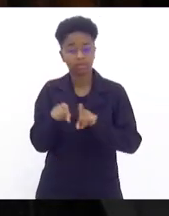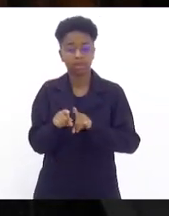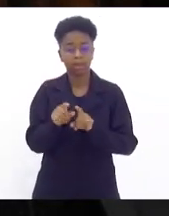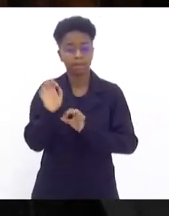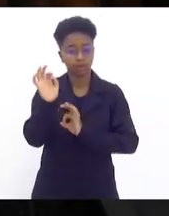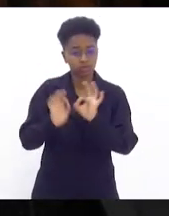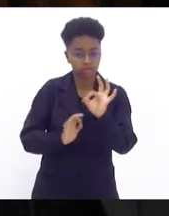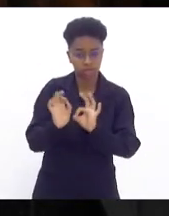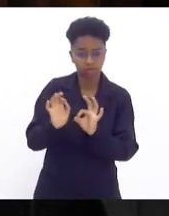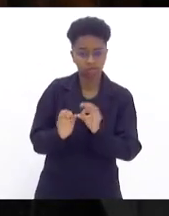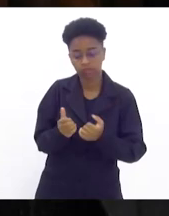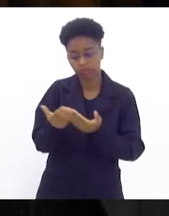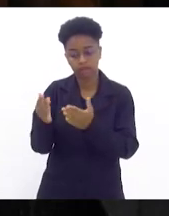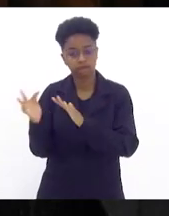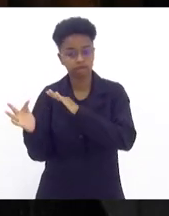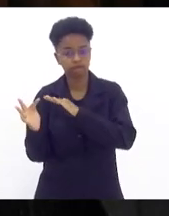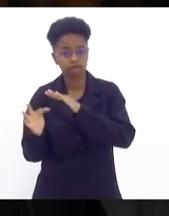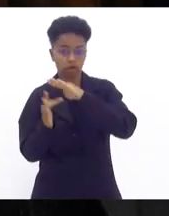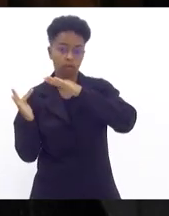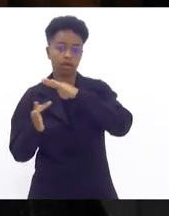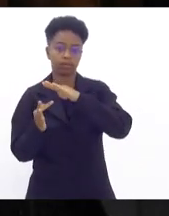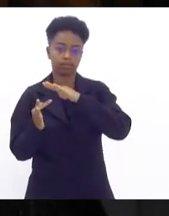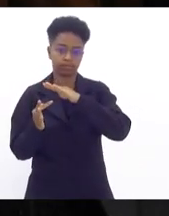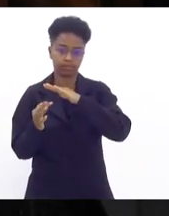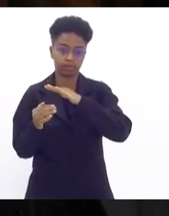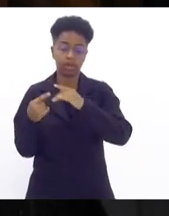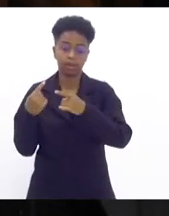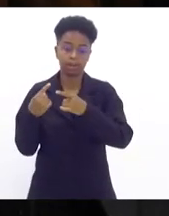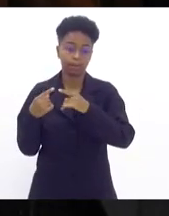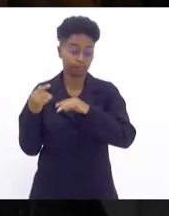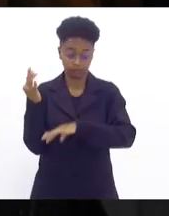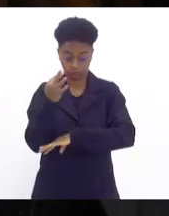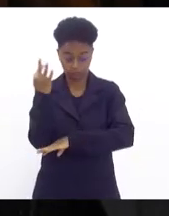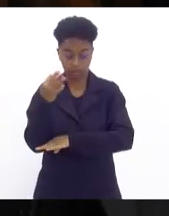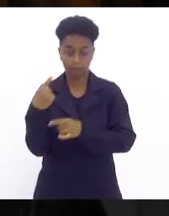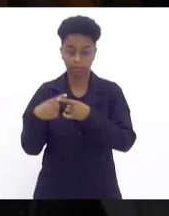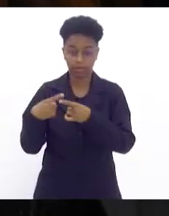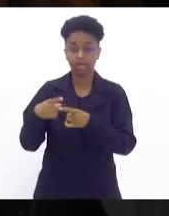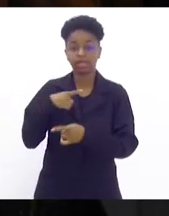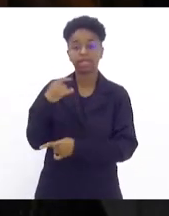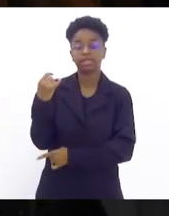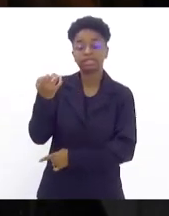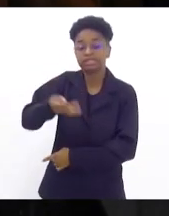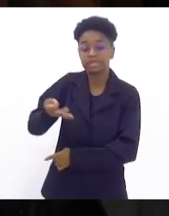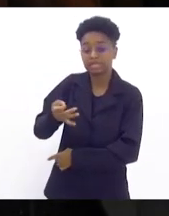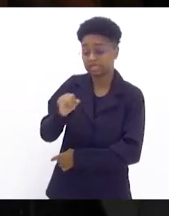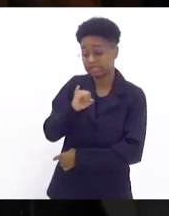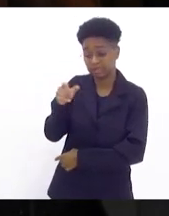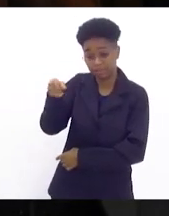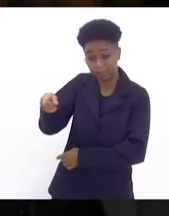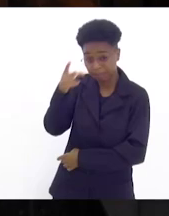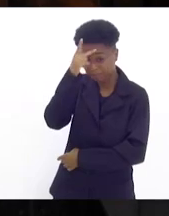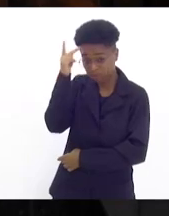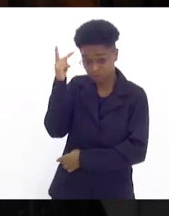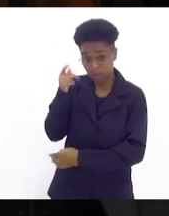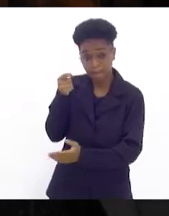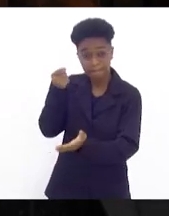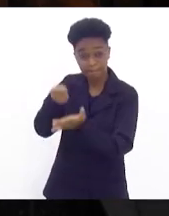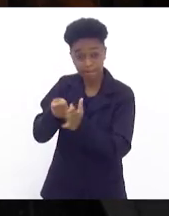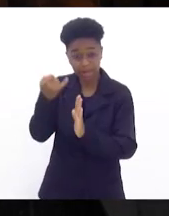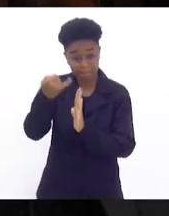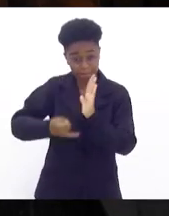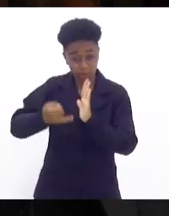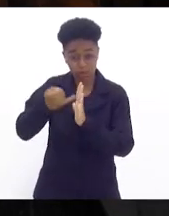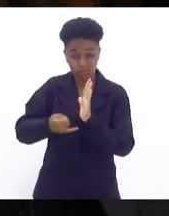formalizar porque eu garanto que um informal se for pagar um